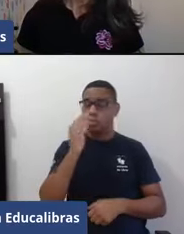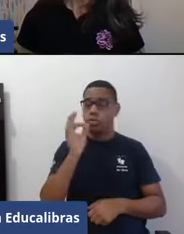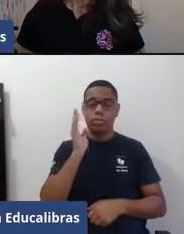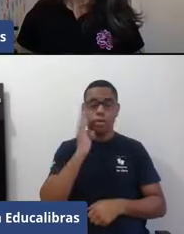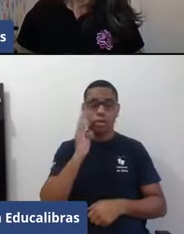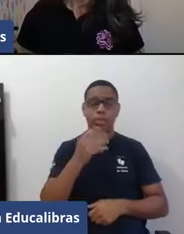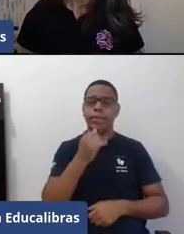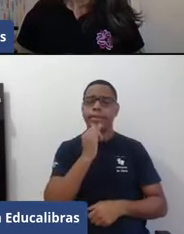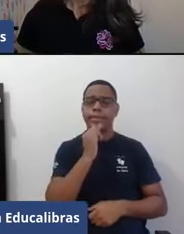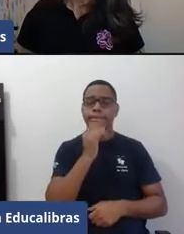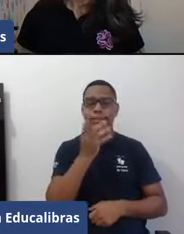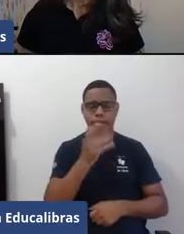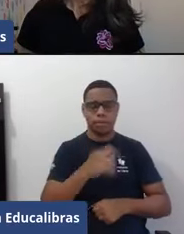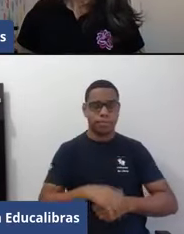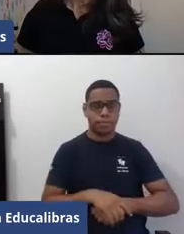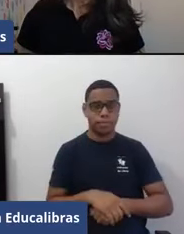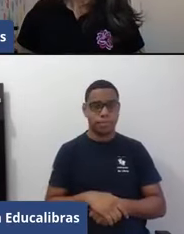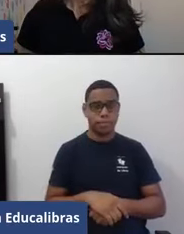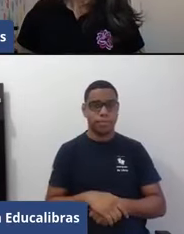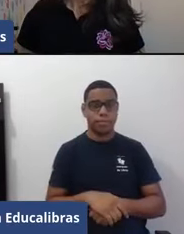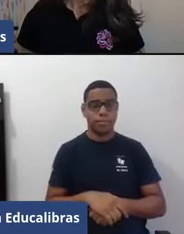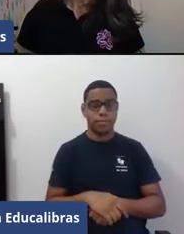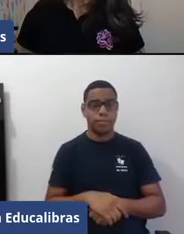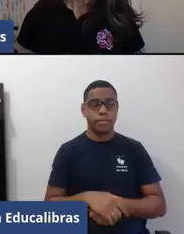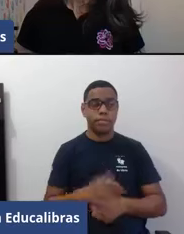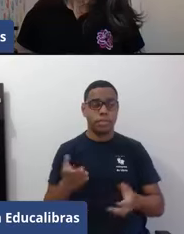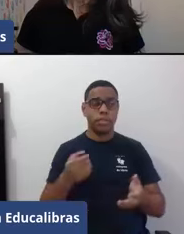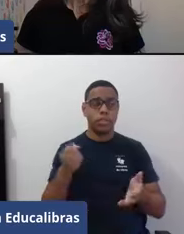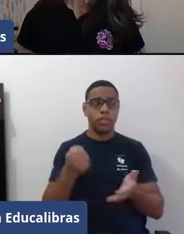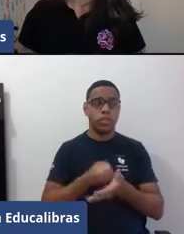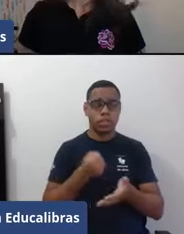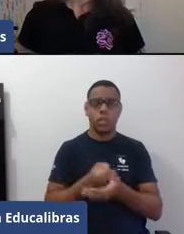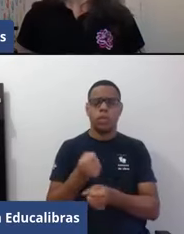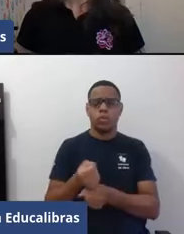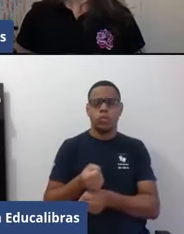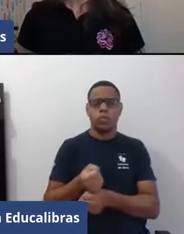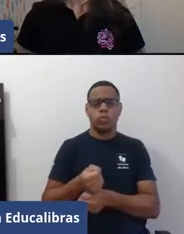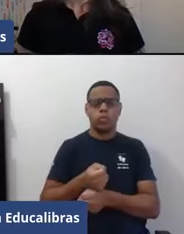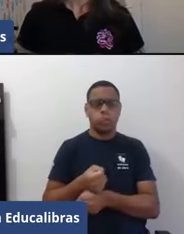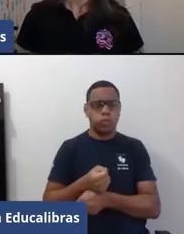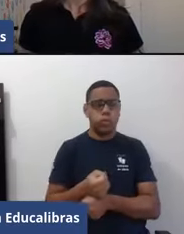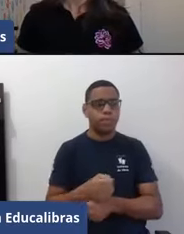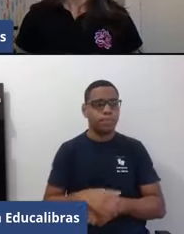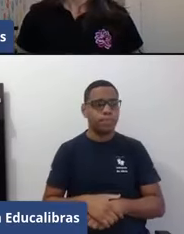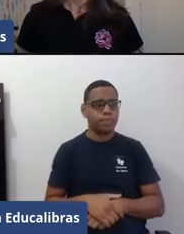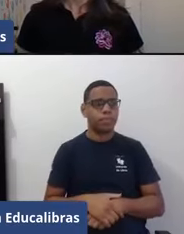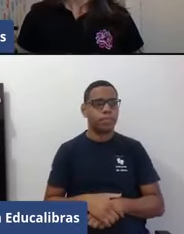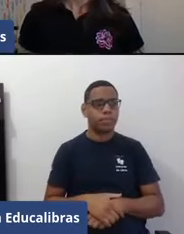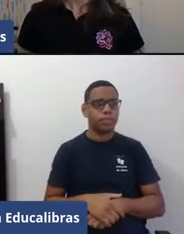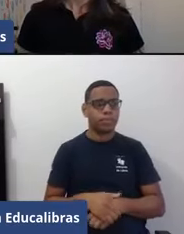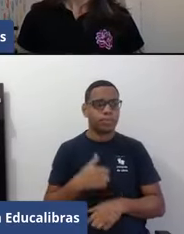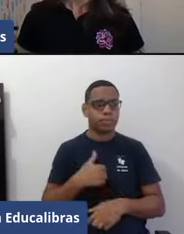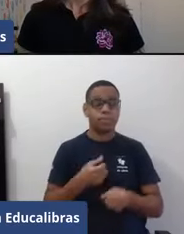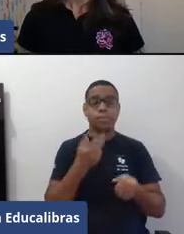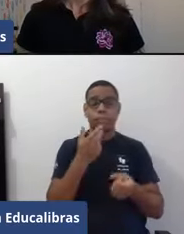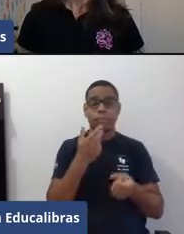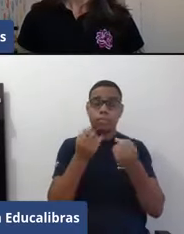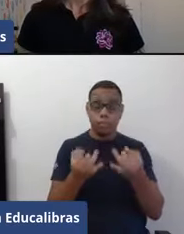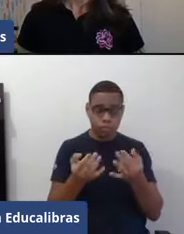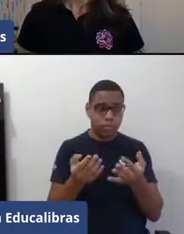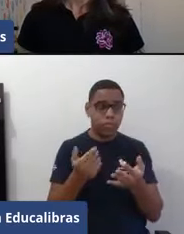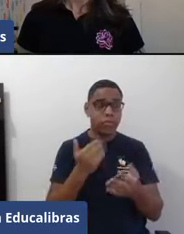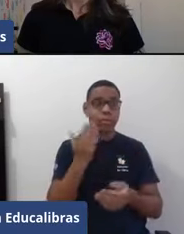exemplo, você está nessa militância há anos, e esse é o seu discurso, não é de agora, né? Você